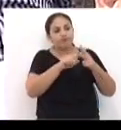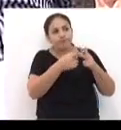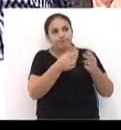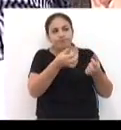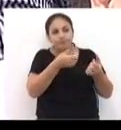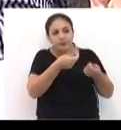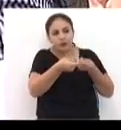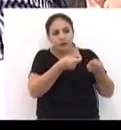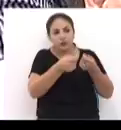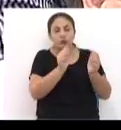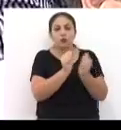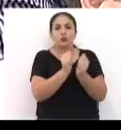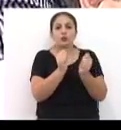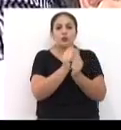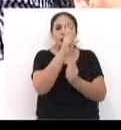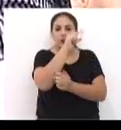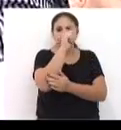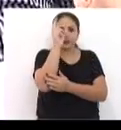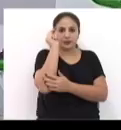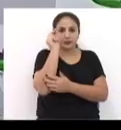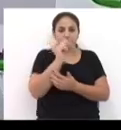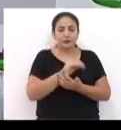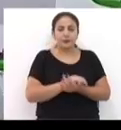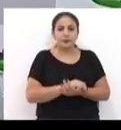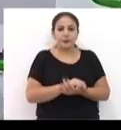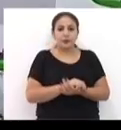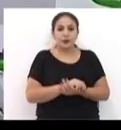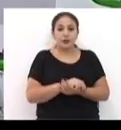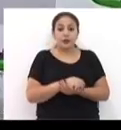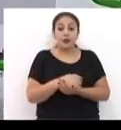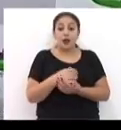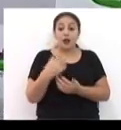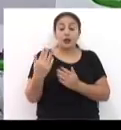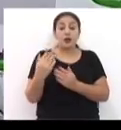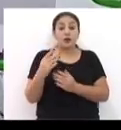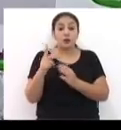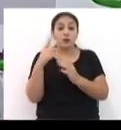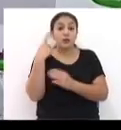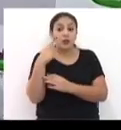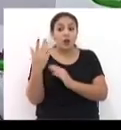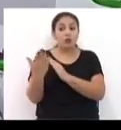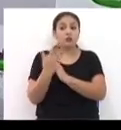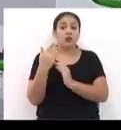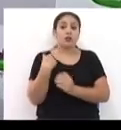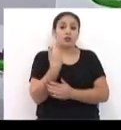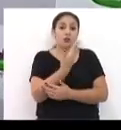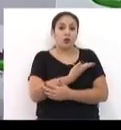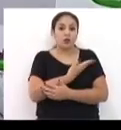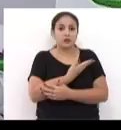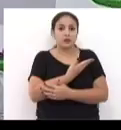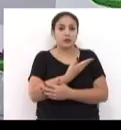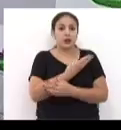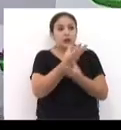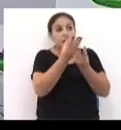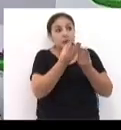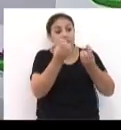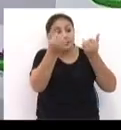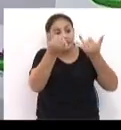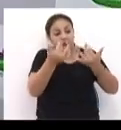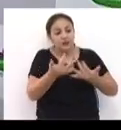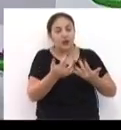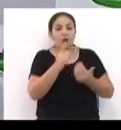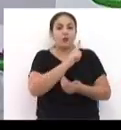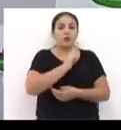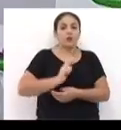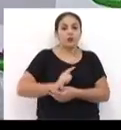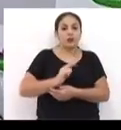negociações junto ao Poder Executivo. Nos ajudar a sensibilizar o governo municipal da importância que tem de nós